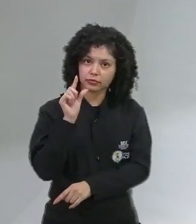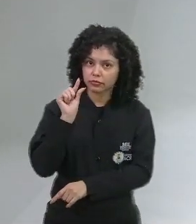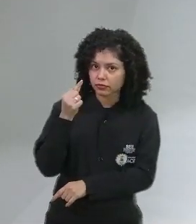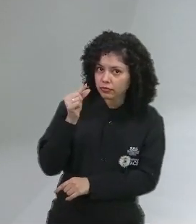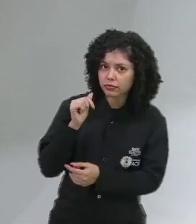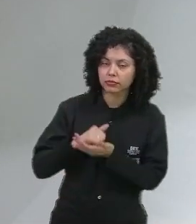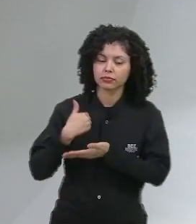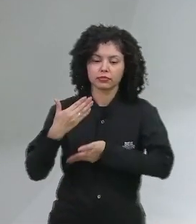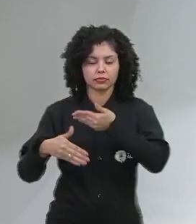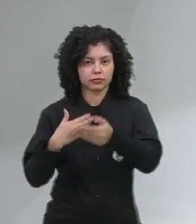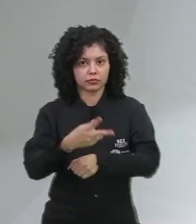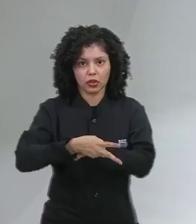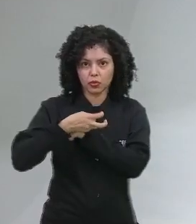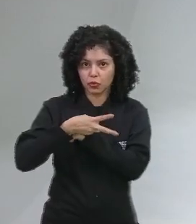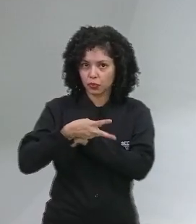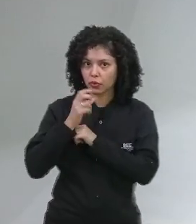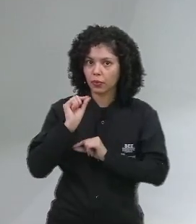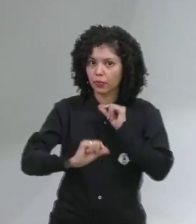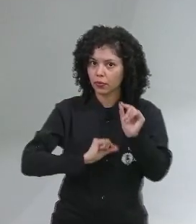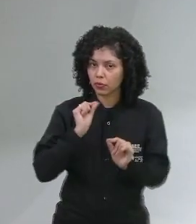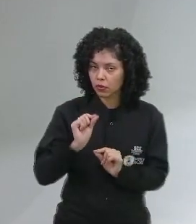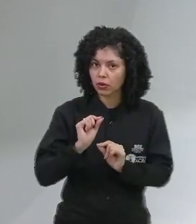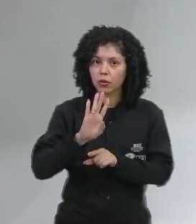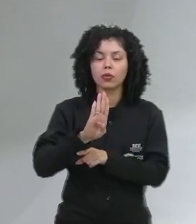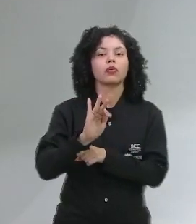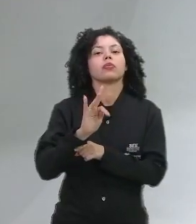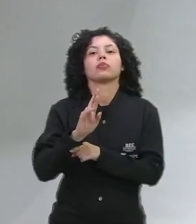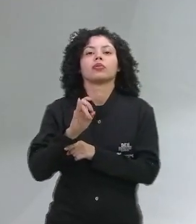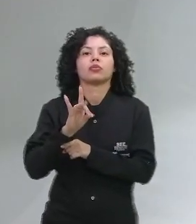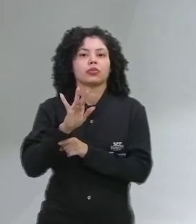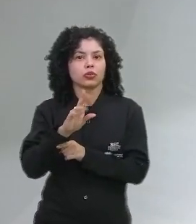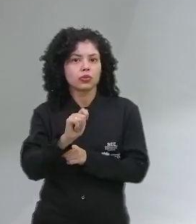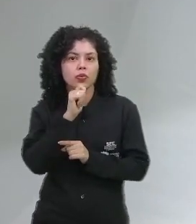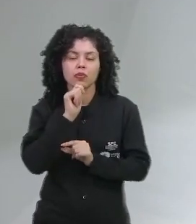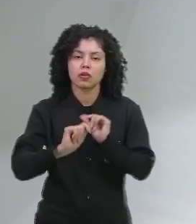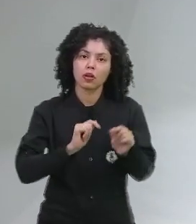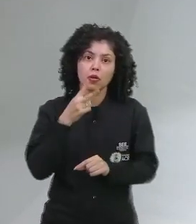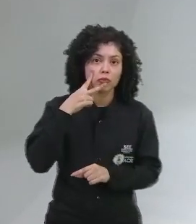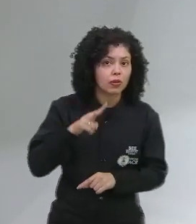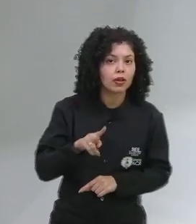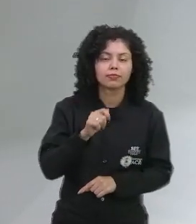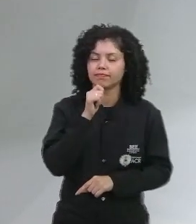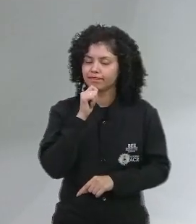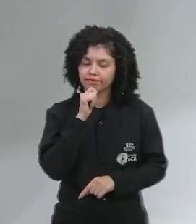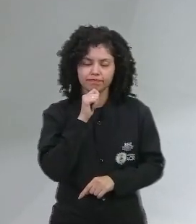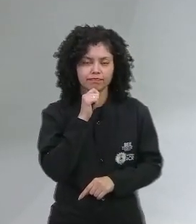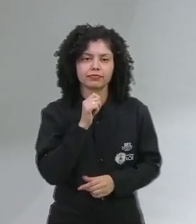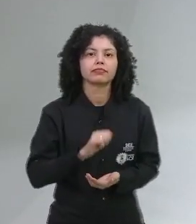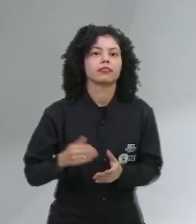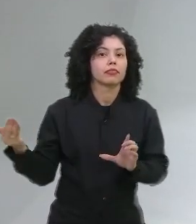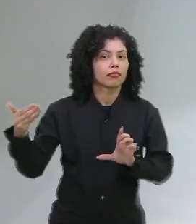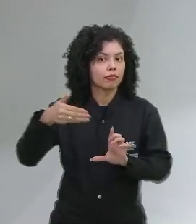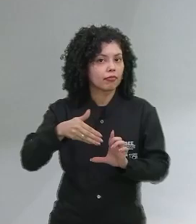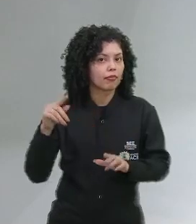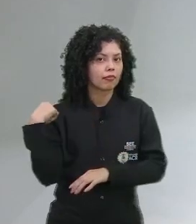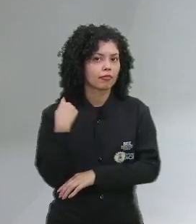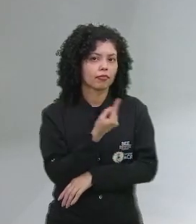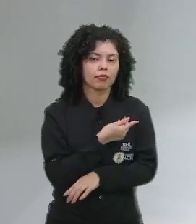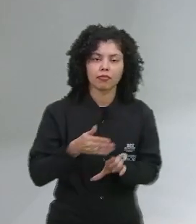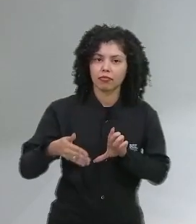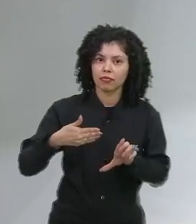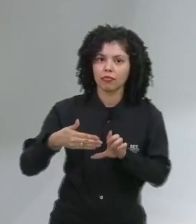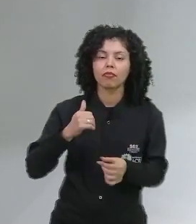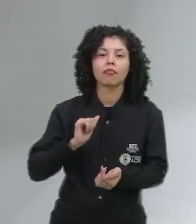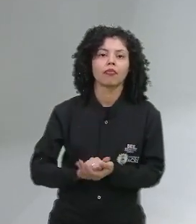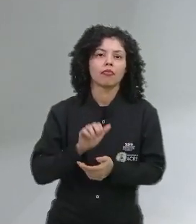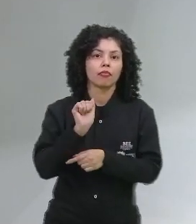sobre o processo de extração, sobre o que era o biodiesel. Se você não viu essas aulas ainda, acesse as nossas plataformas, principalmente lá